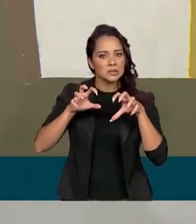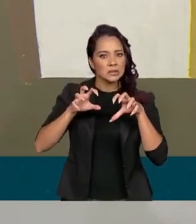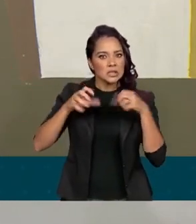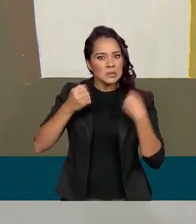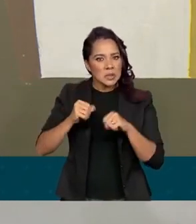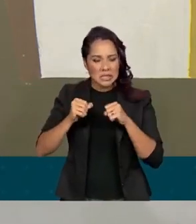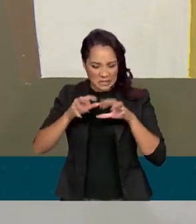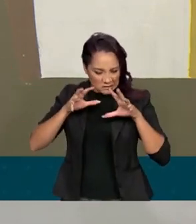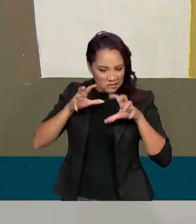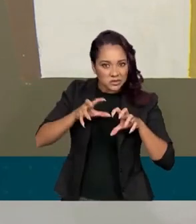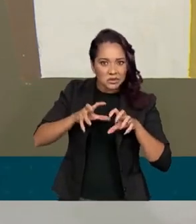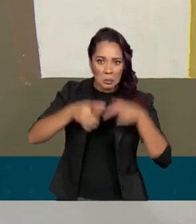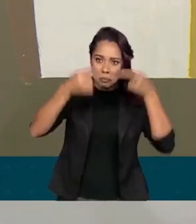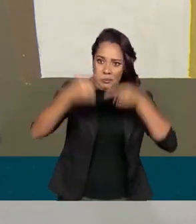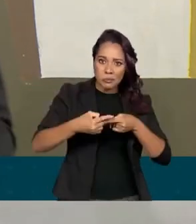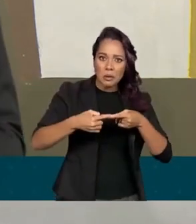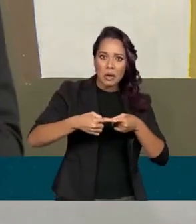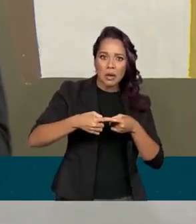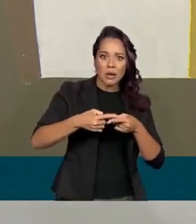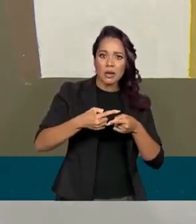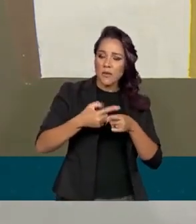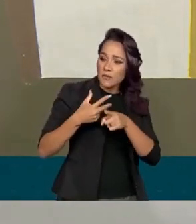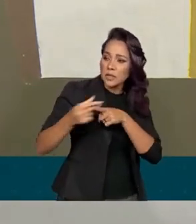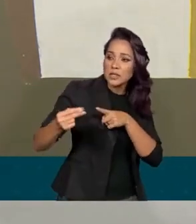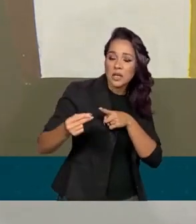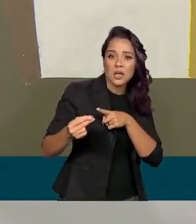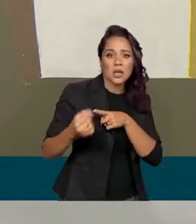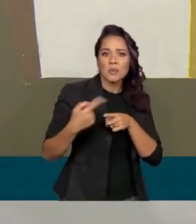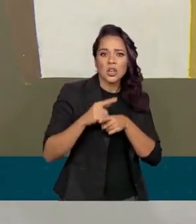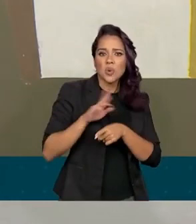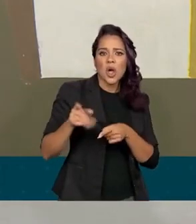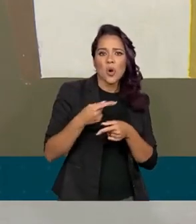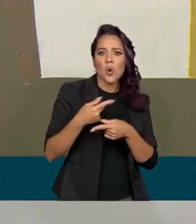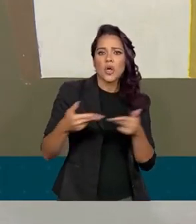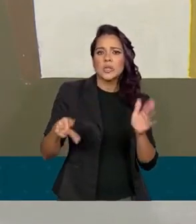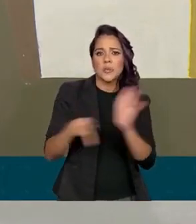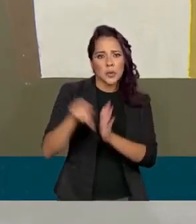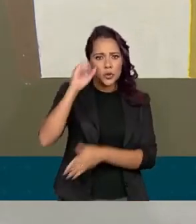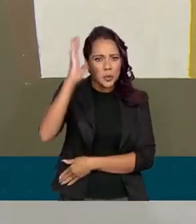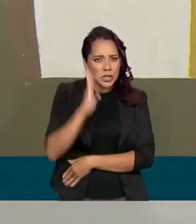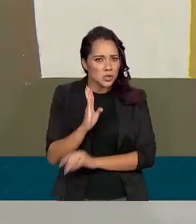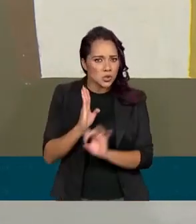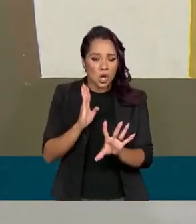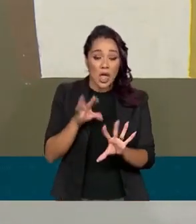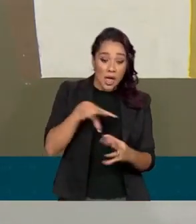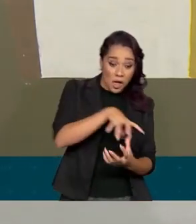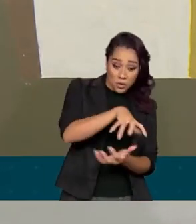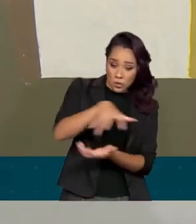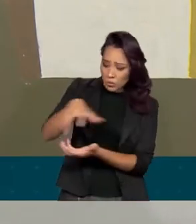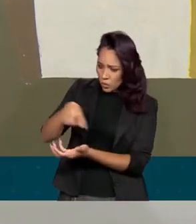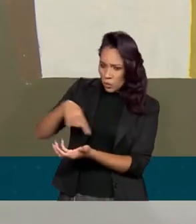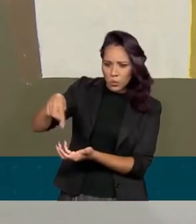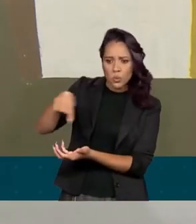enfrentar e derrotar, porque não é uma coisa apenas brasileira, é uma coisa do mundo